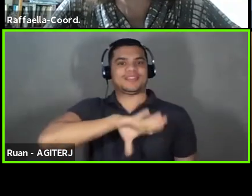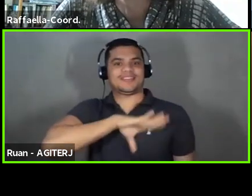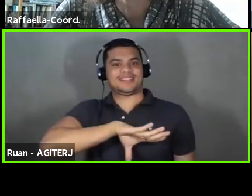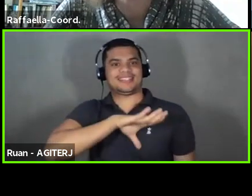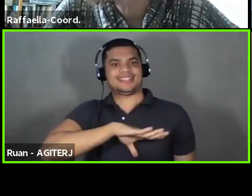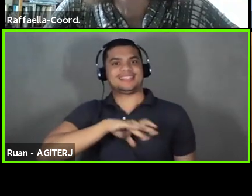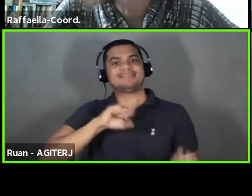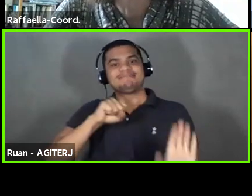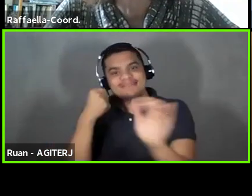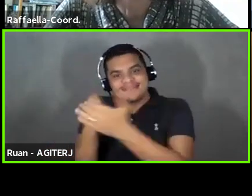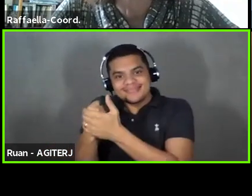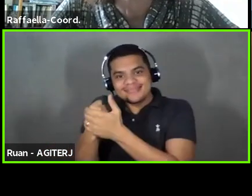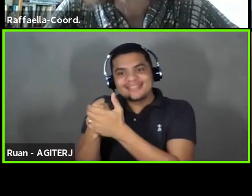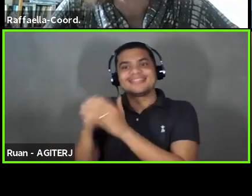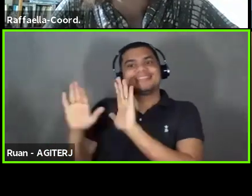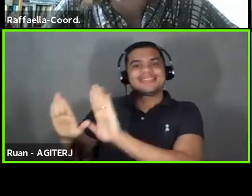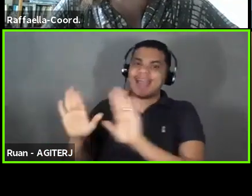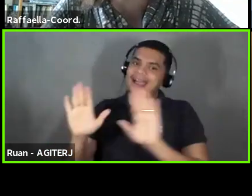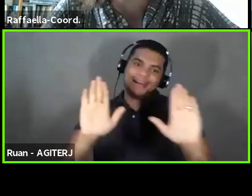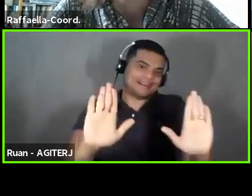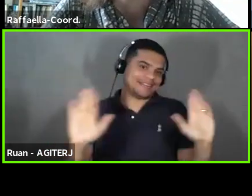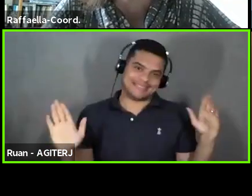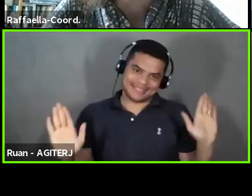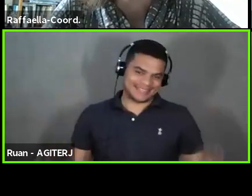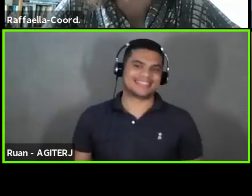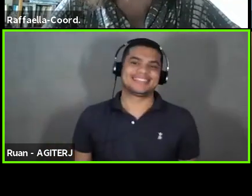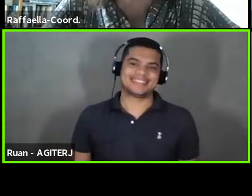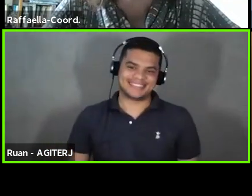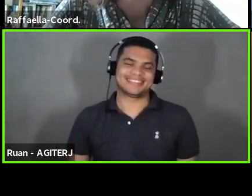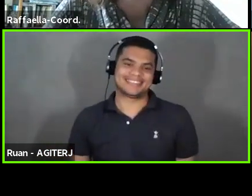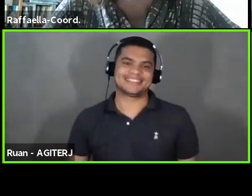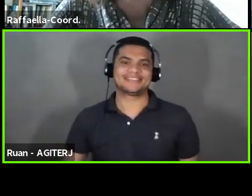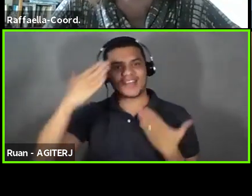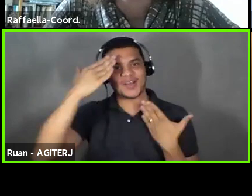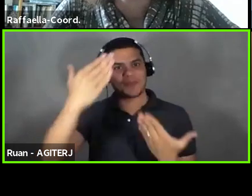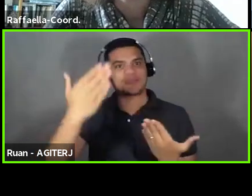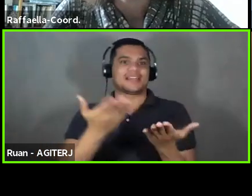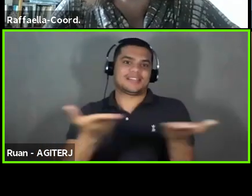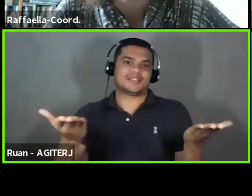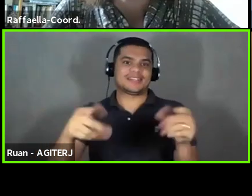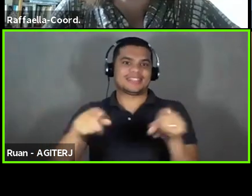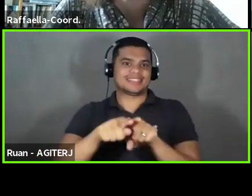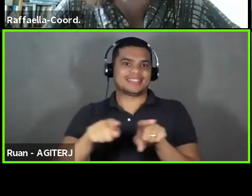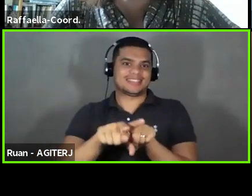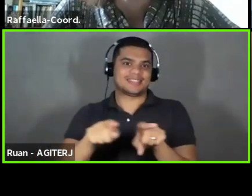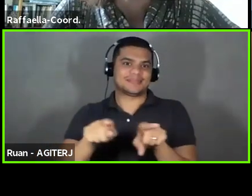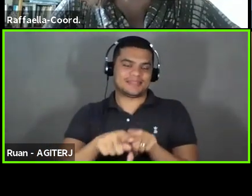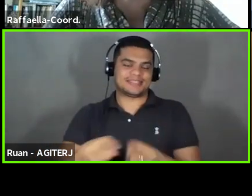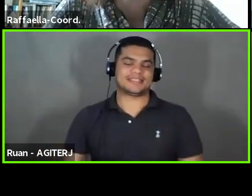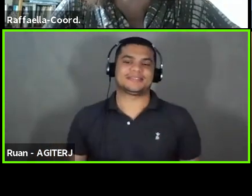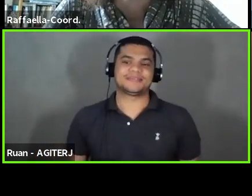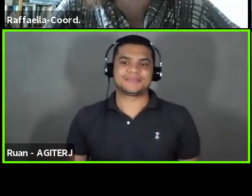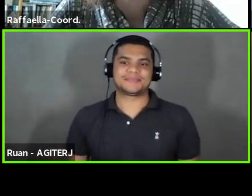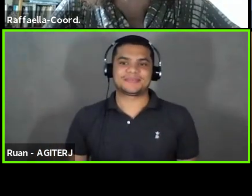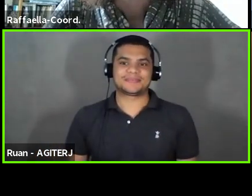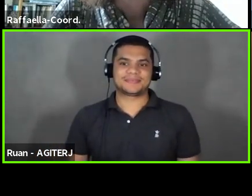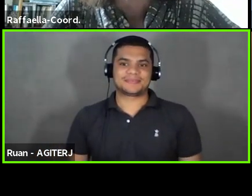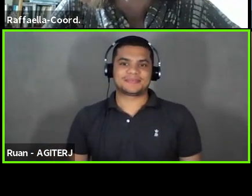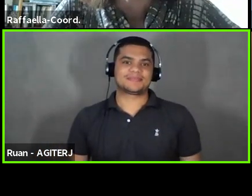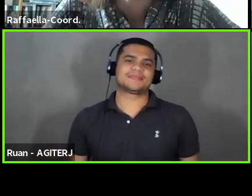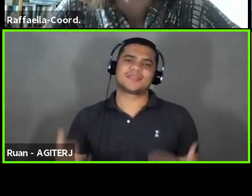estão escondidos na cabine, é assim mesmo. Então, obrigada a vocês também. Muito obrigada. Obrigada a